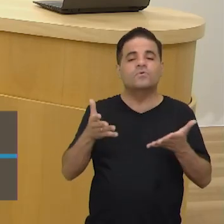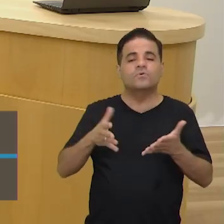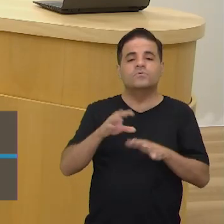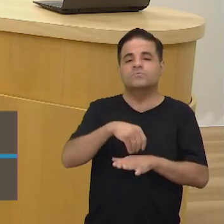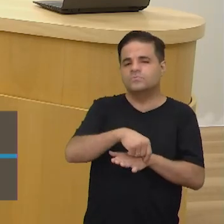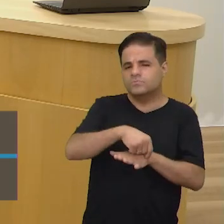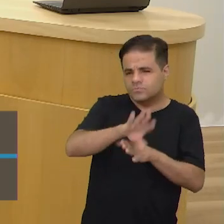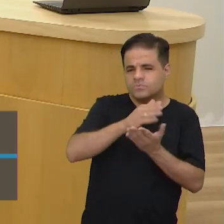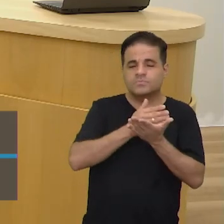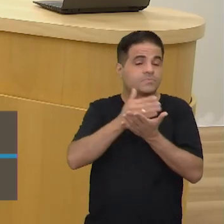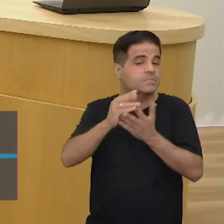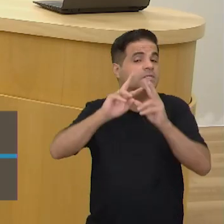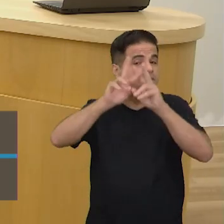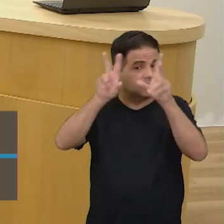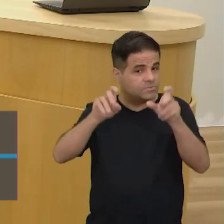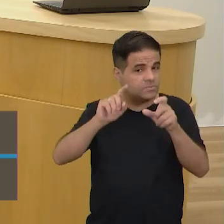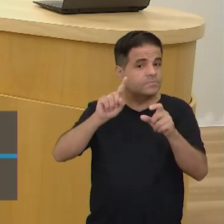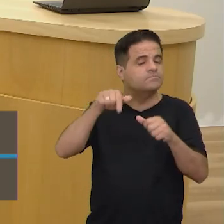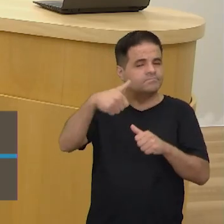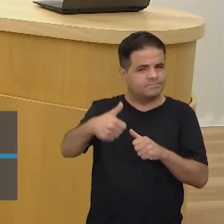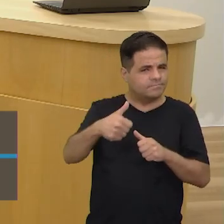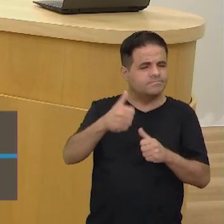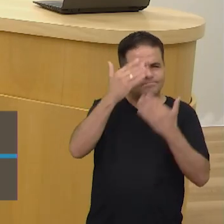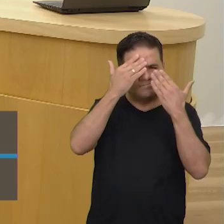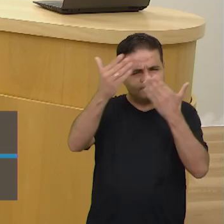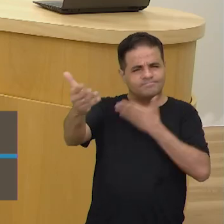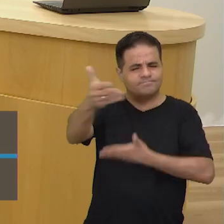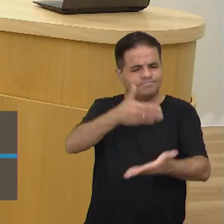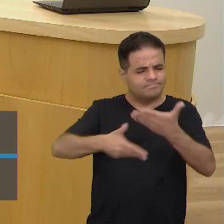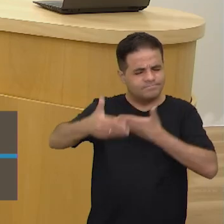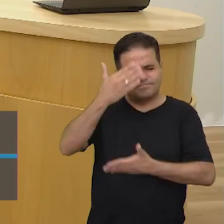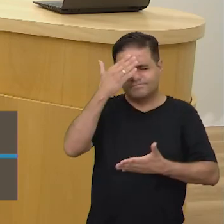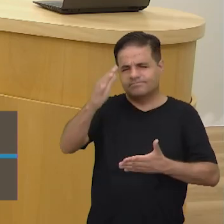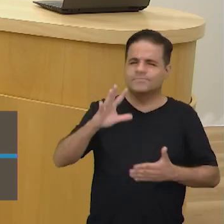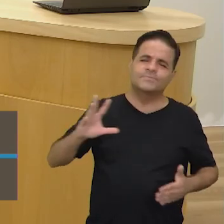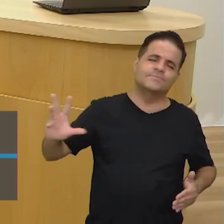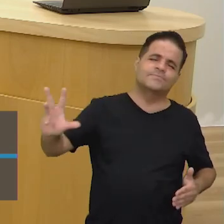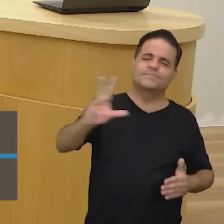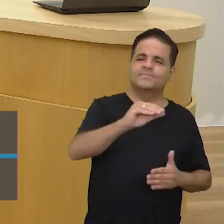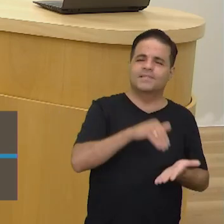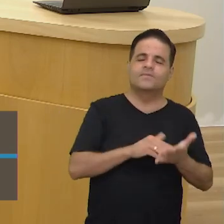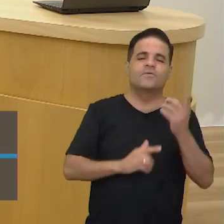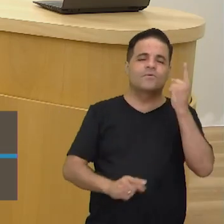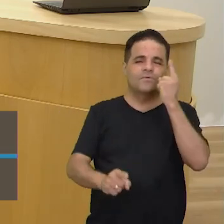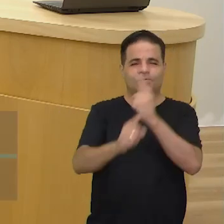só uma introduçãozinha com vocês aí. E aí, obrigado pela interação, pessoal. Obrigado a vocês.